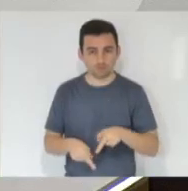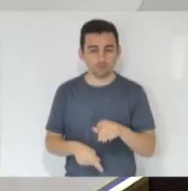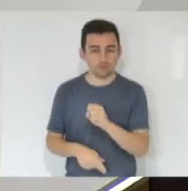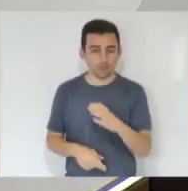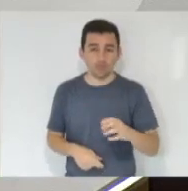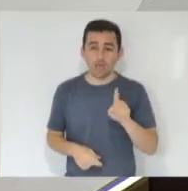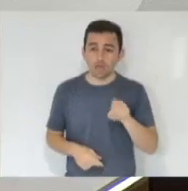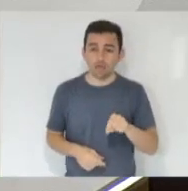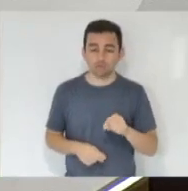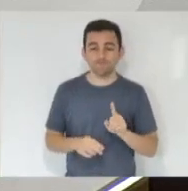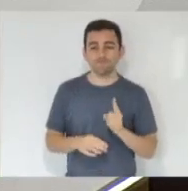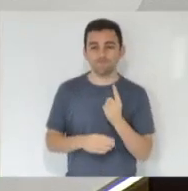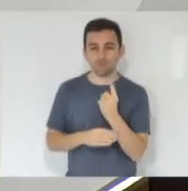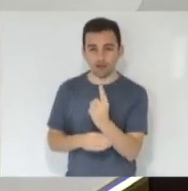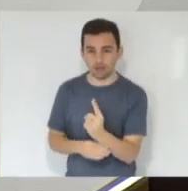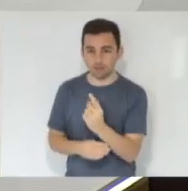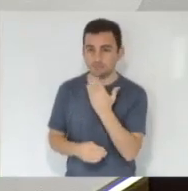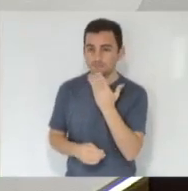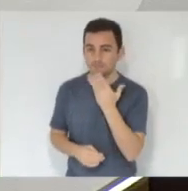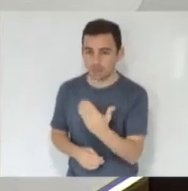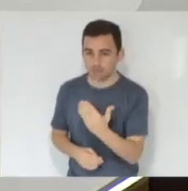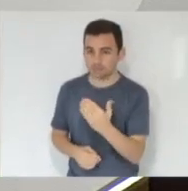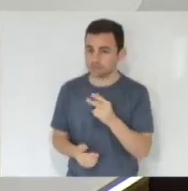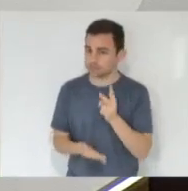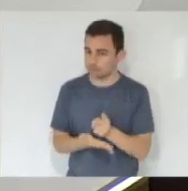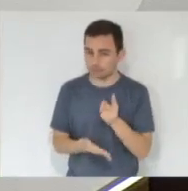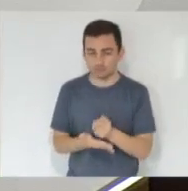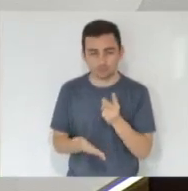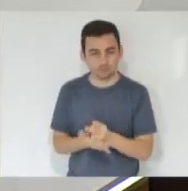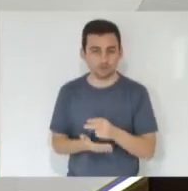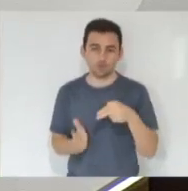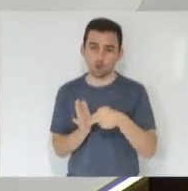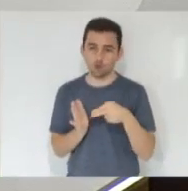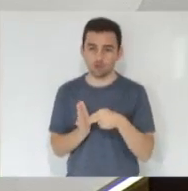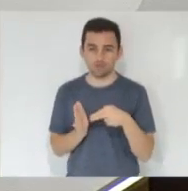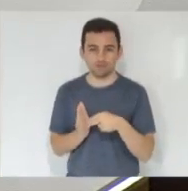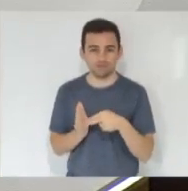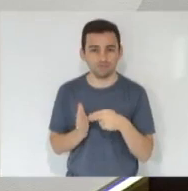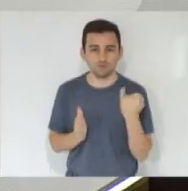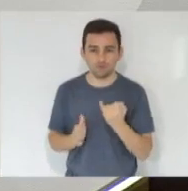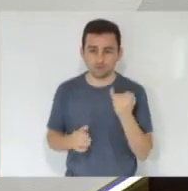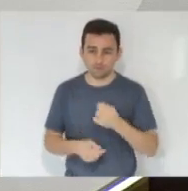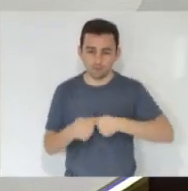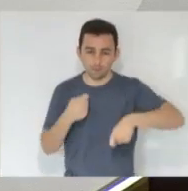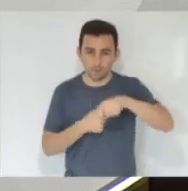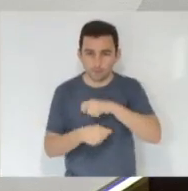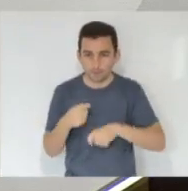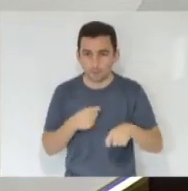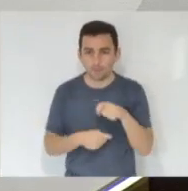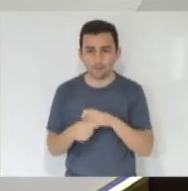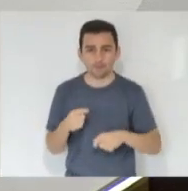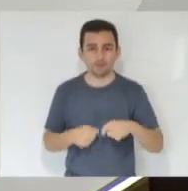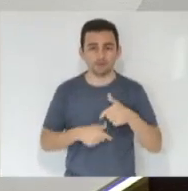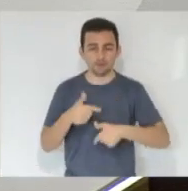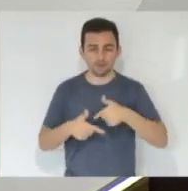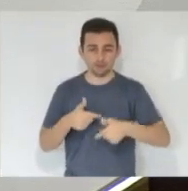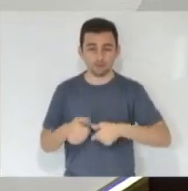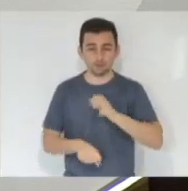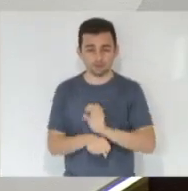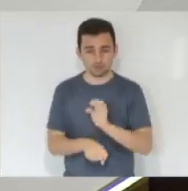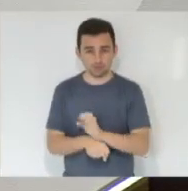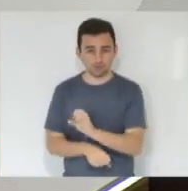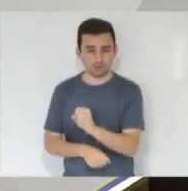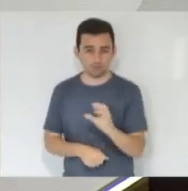solicitar a nota fiscal em todas as operações comerciais e de serviço realizadas em nosso estado,